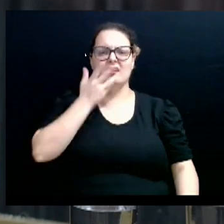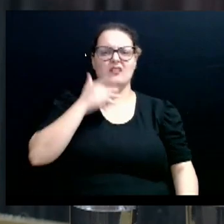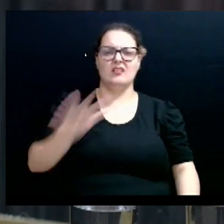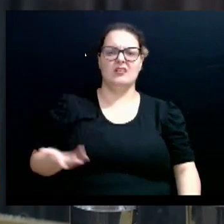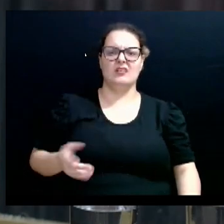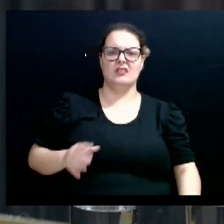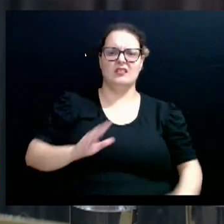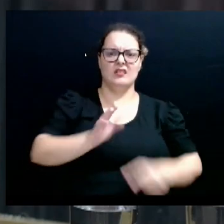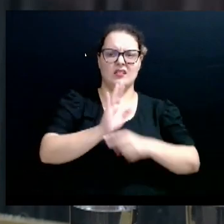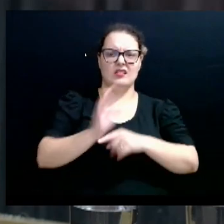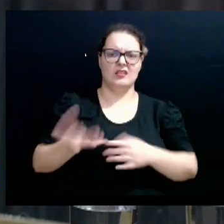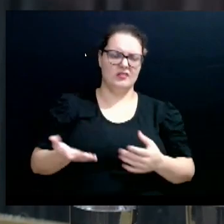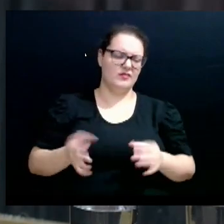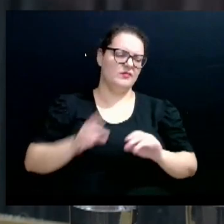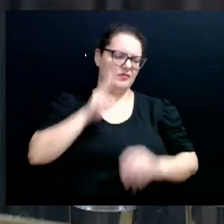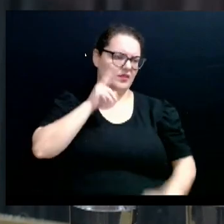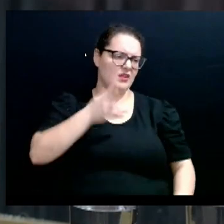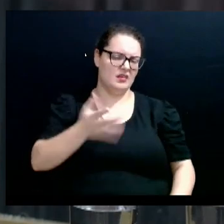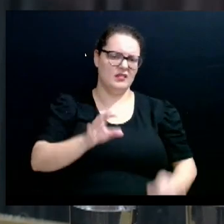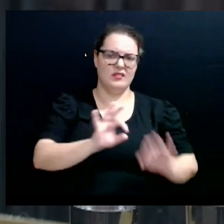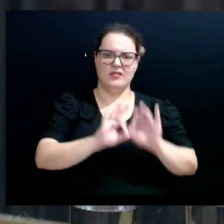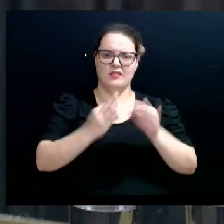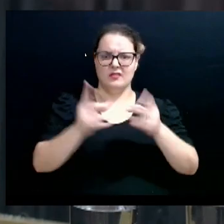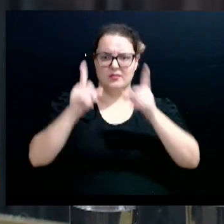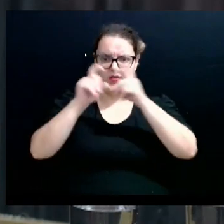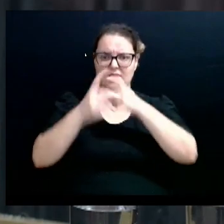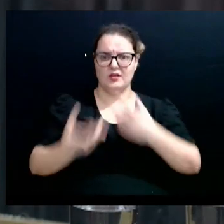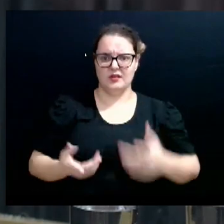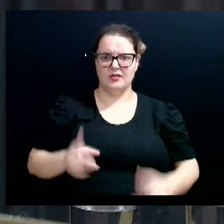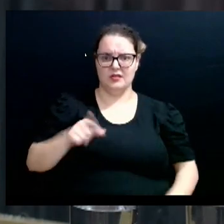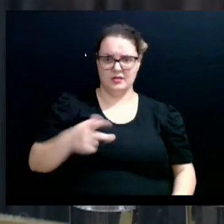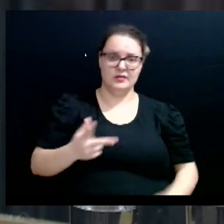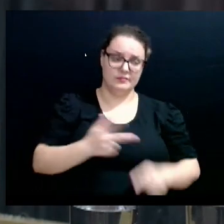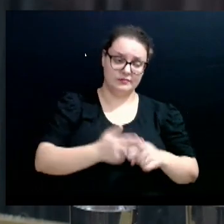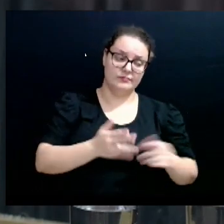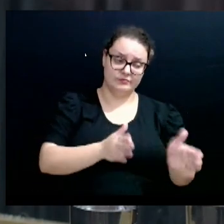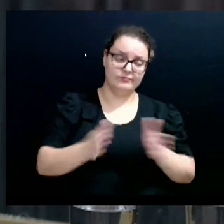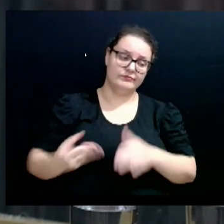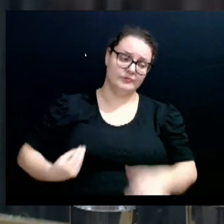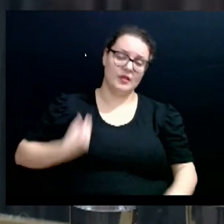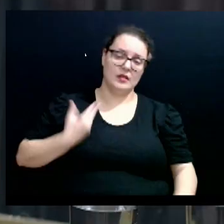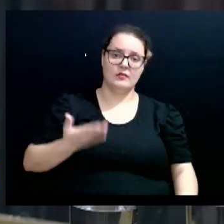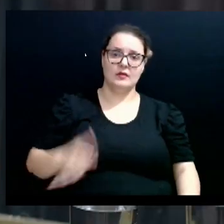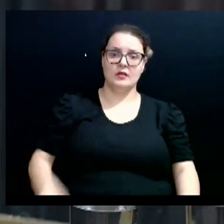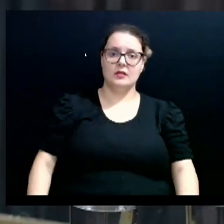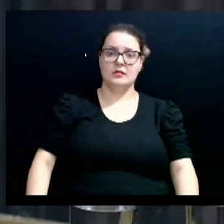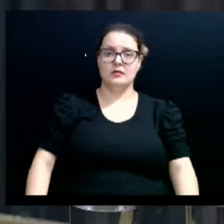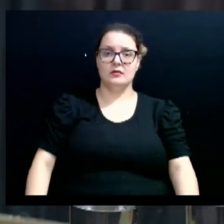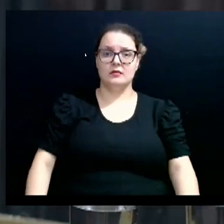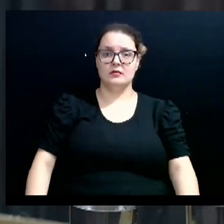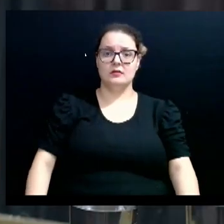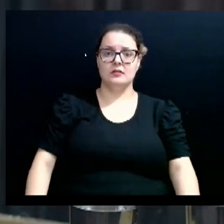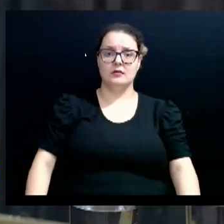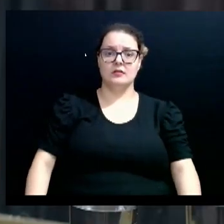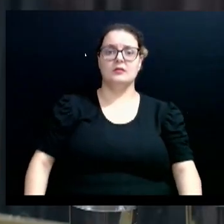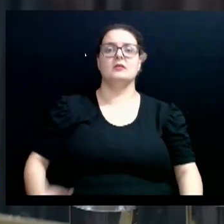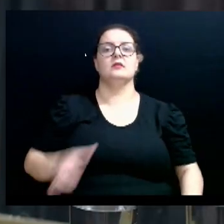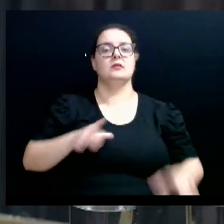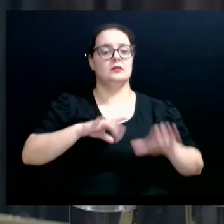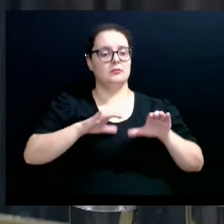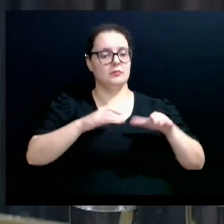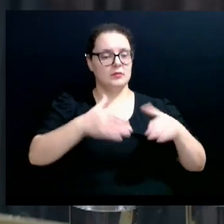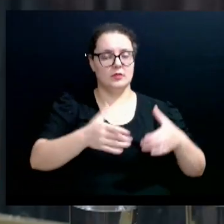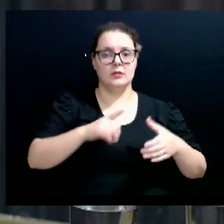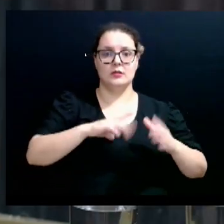Uhum. tem dificuldade, isso é um retrato da Sim, vida, né. exato. Então tem a comunidade, tem o vizinho,